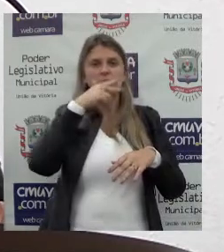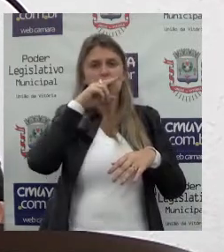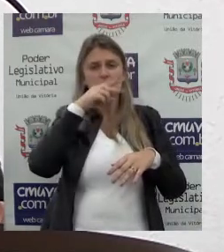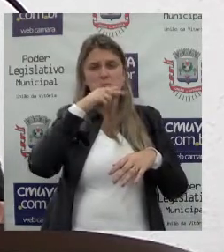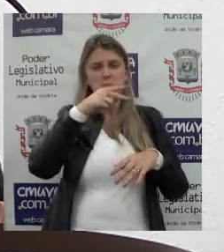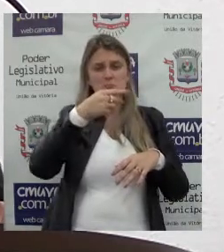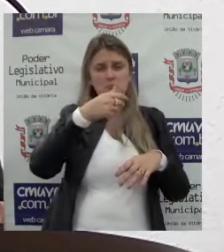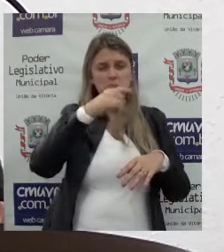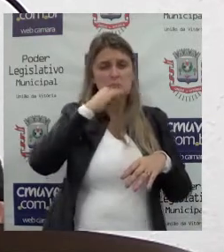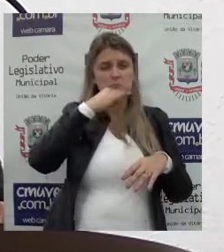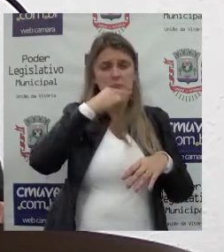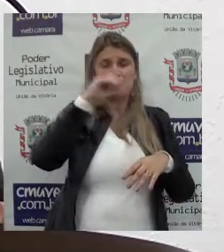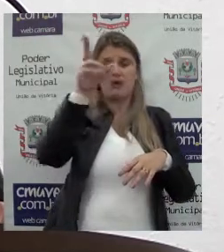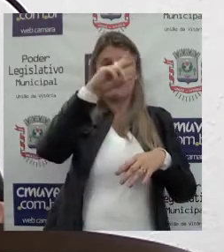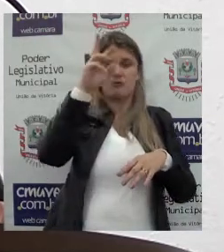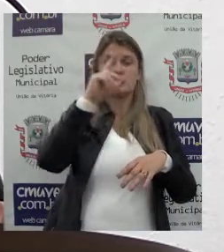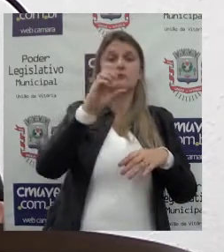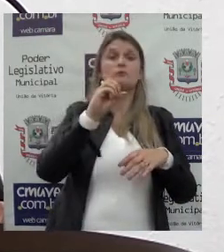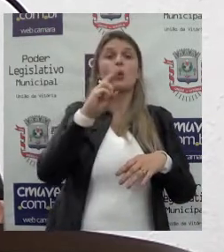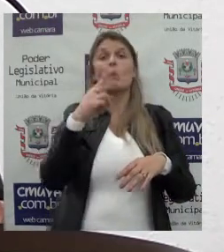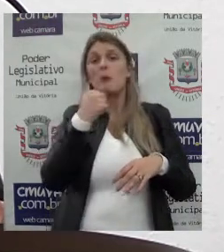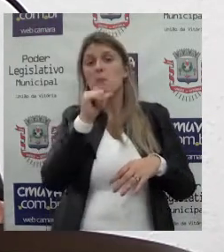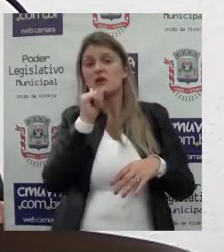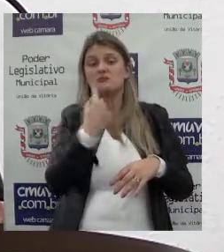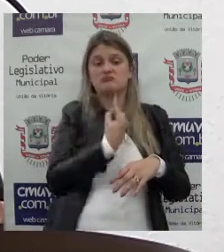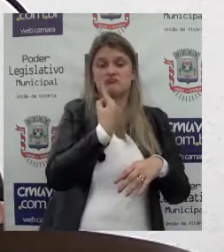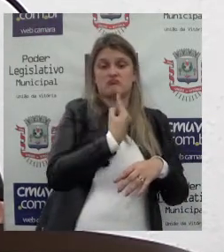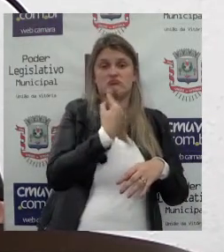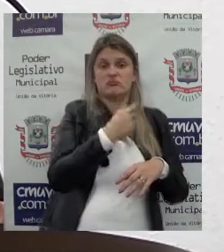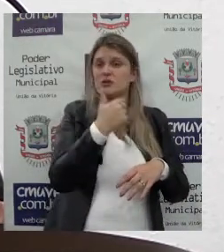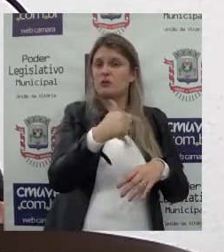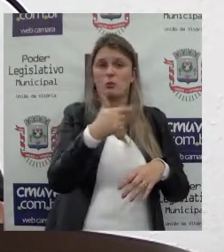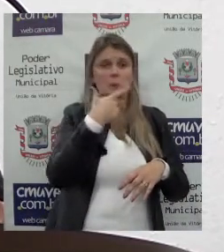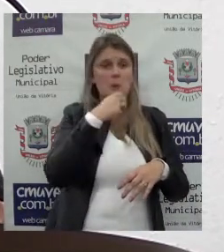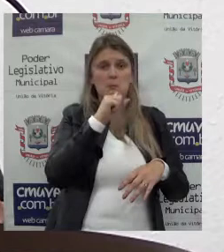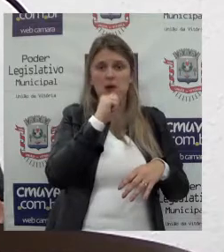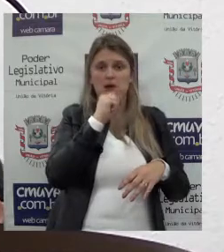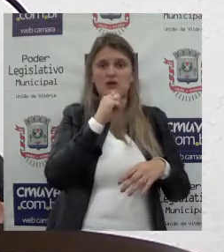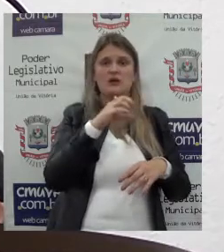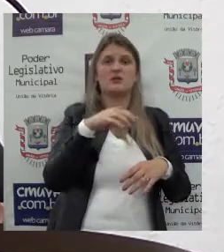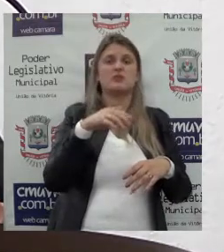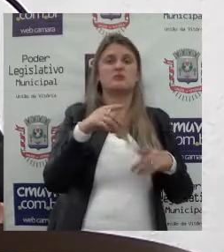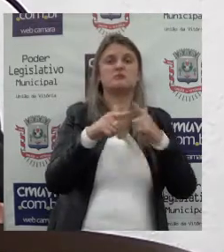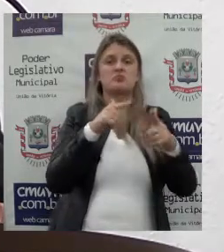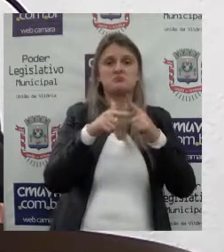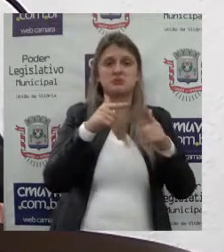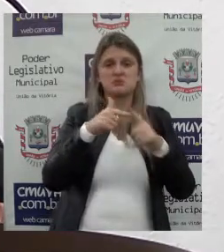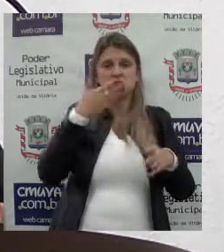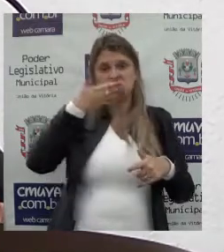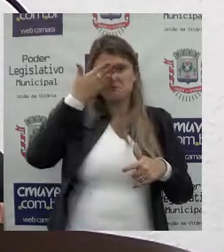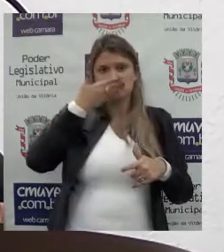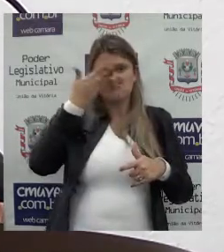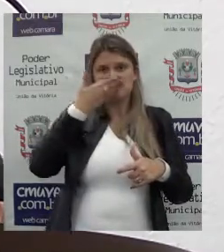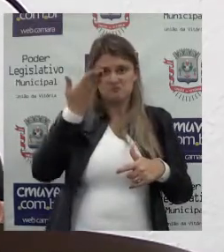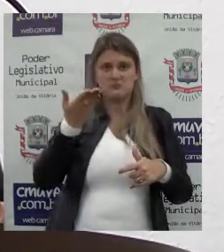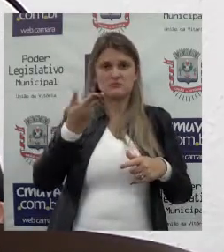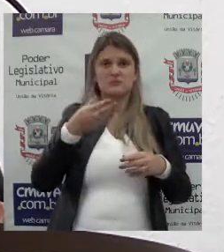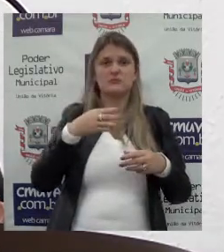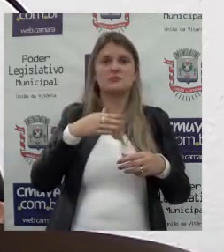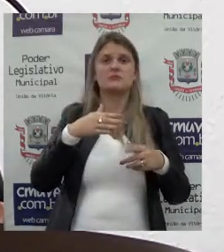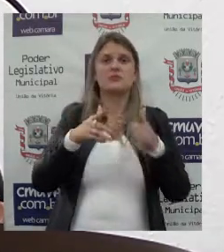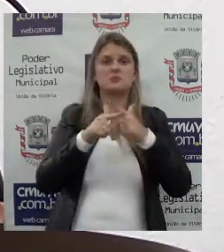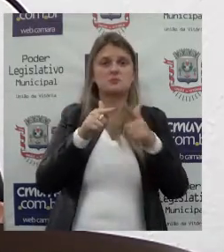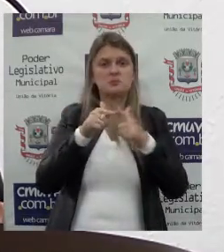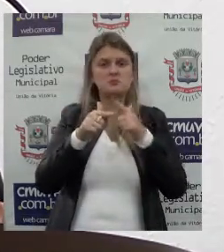tem problema de embriaguez, a mãe, ou só tem a mãe, né, problema de prostituição,